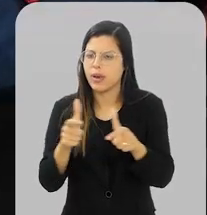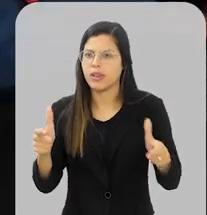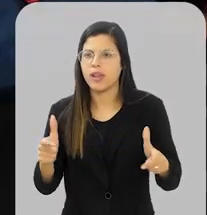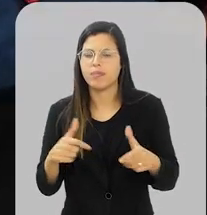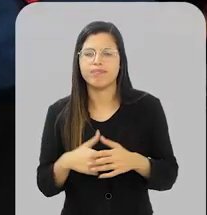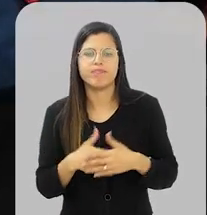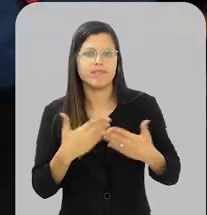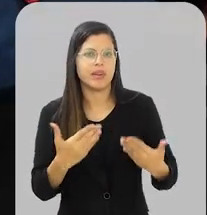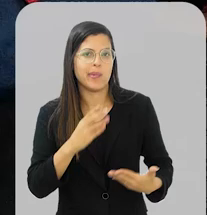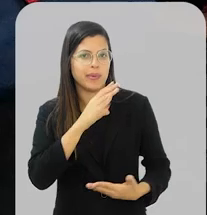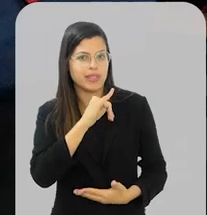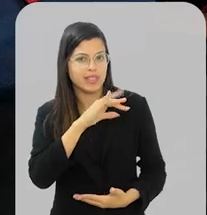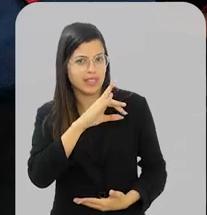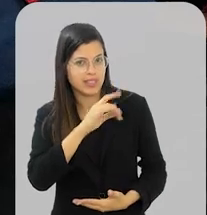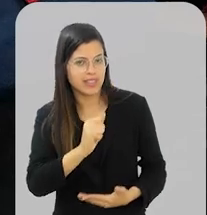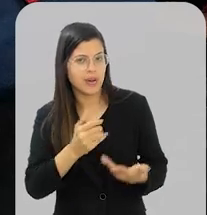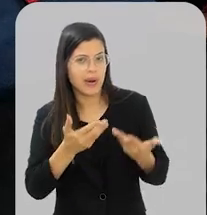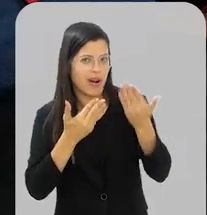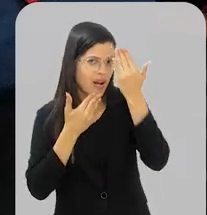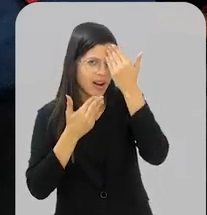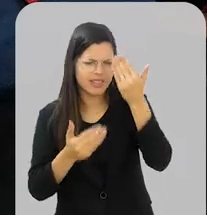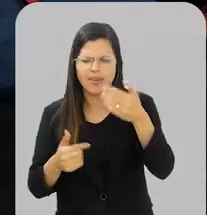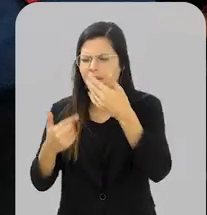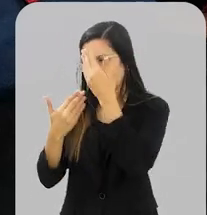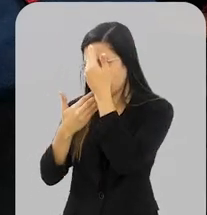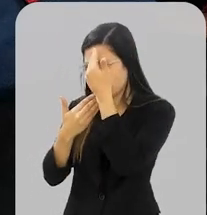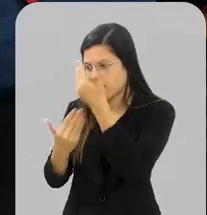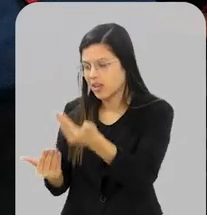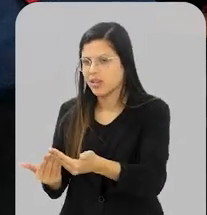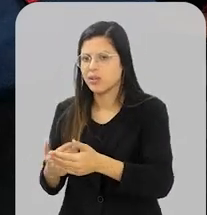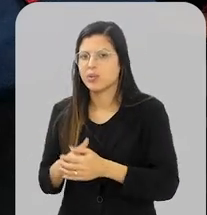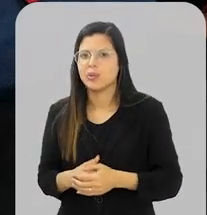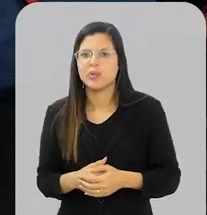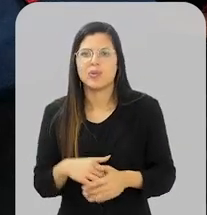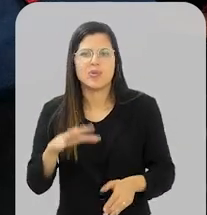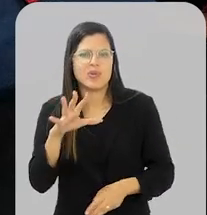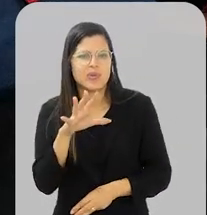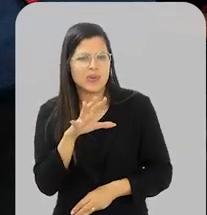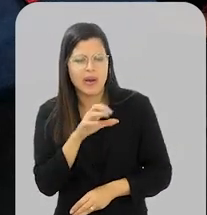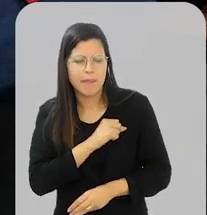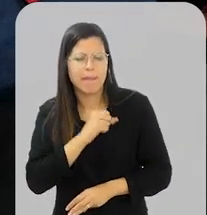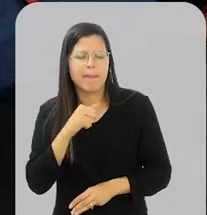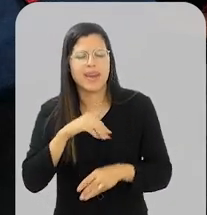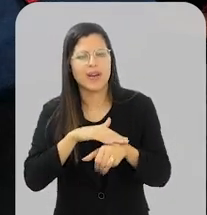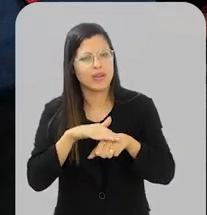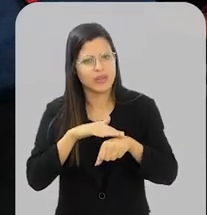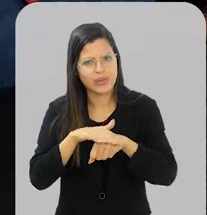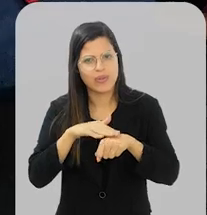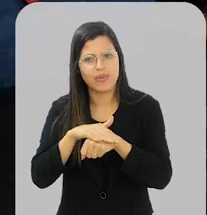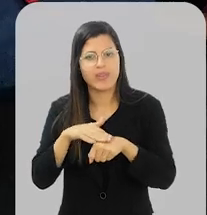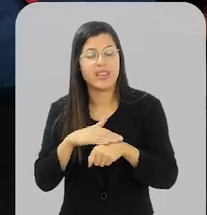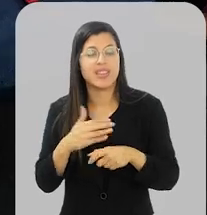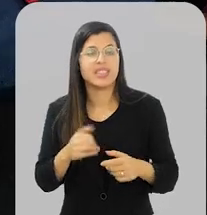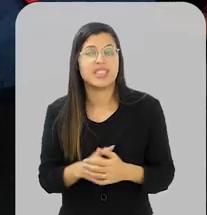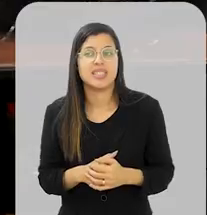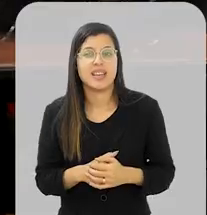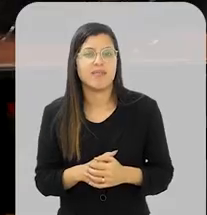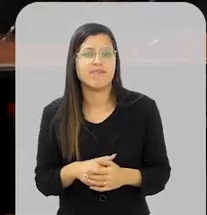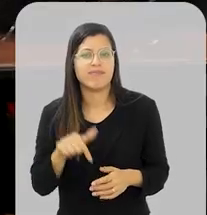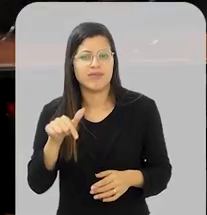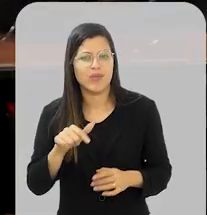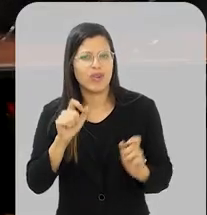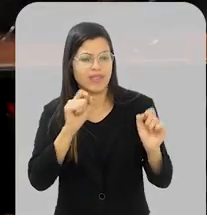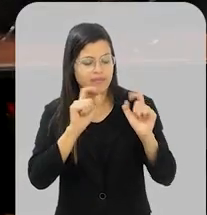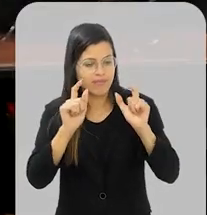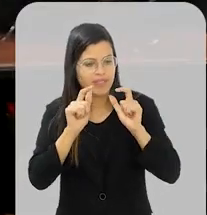ampliar. Cida, quero te agradecer a tua Eu que presença. agradeço. Adorei a nossa conversa. Vou